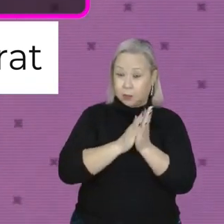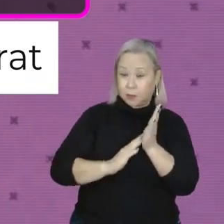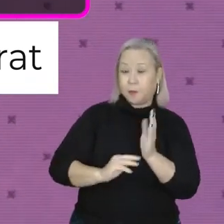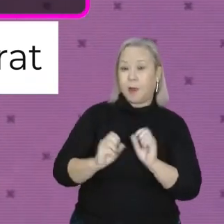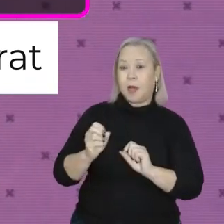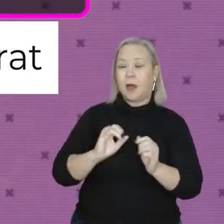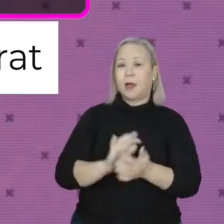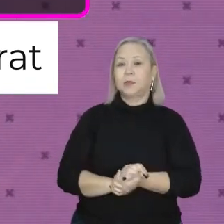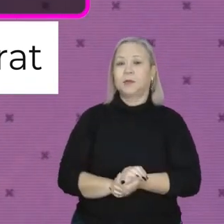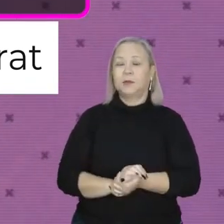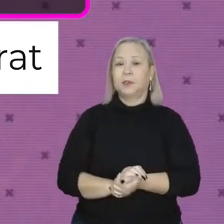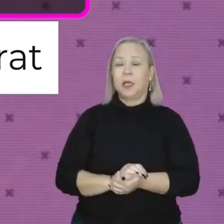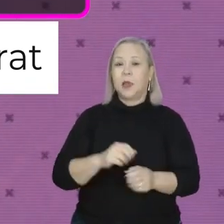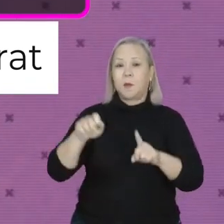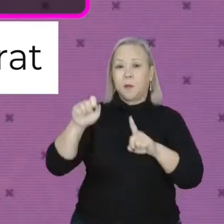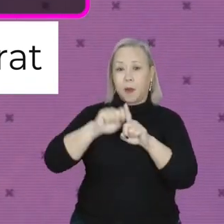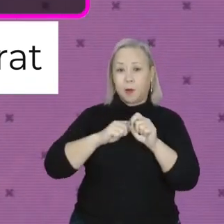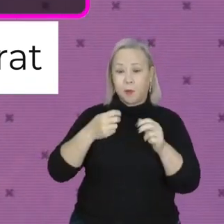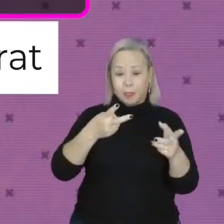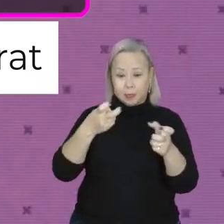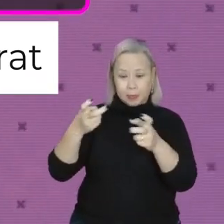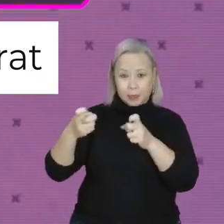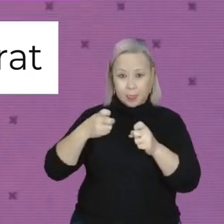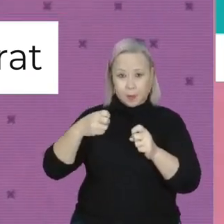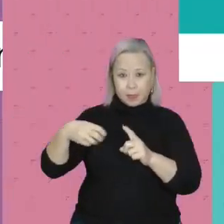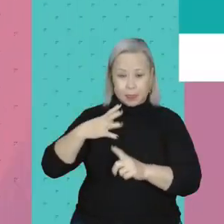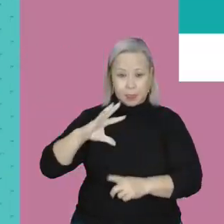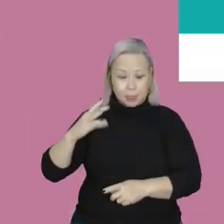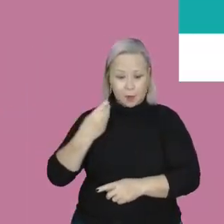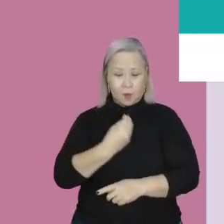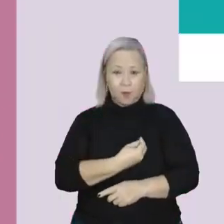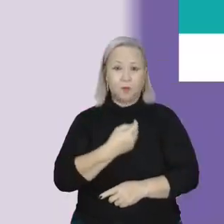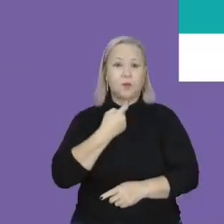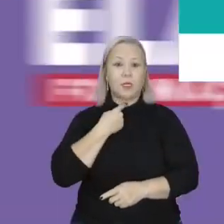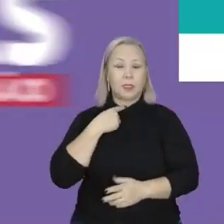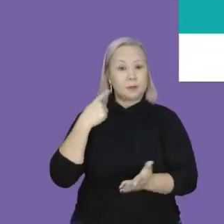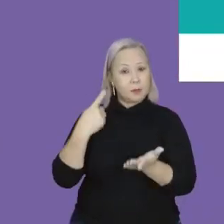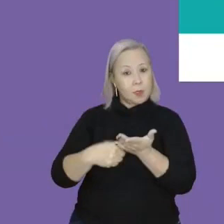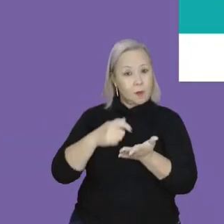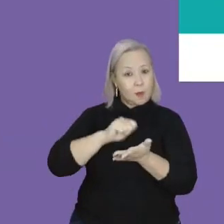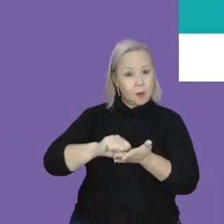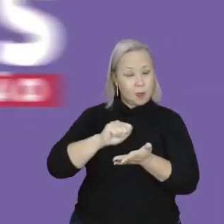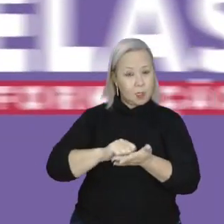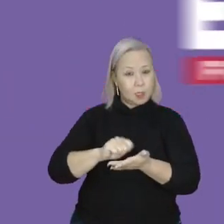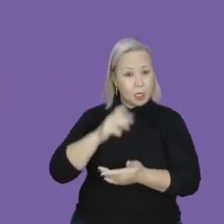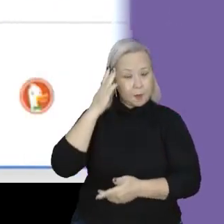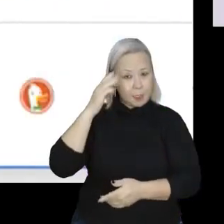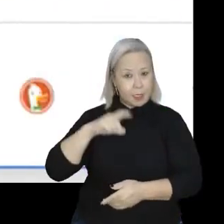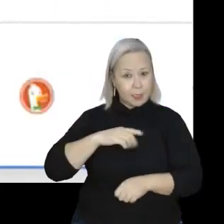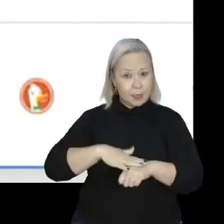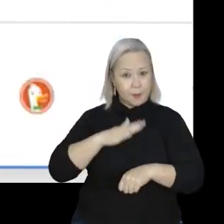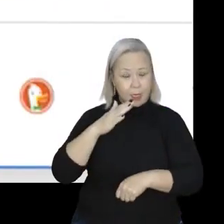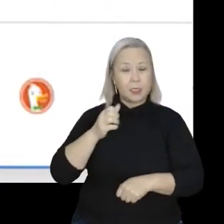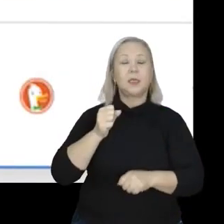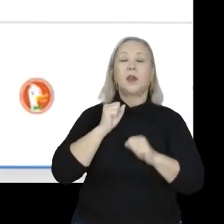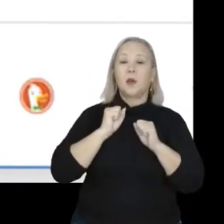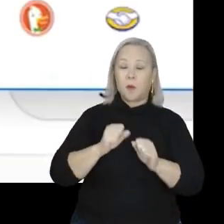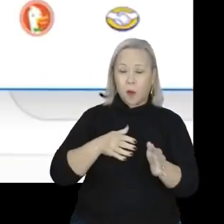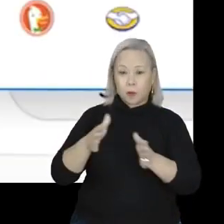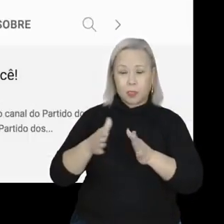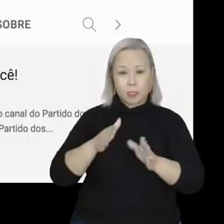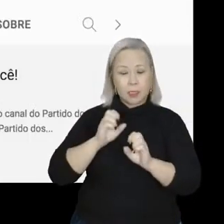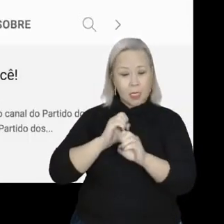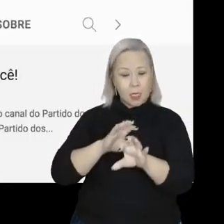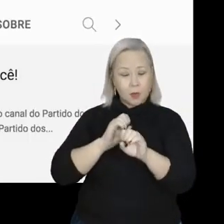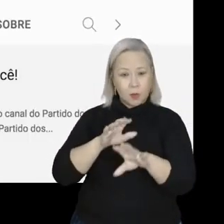mês da visibilidade trans. Anote na sua agenda que amanhã tem mais. E você pode acessar todas as aulas disponíveis na